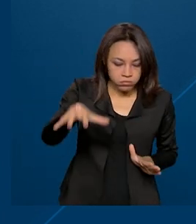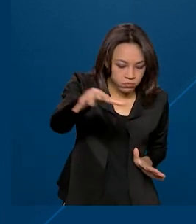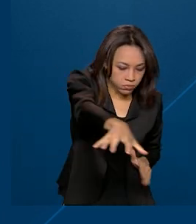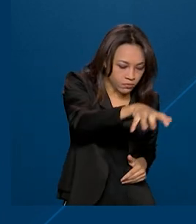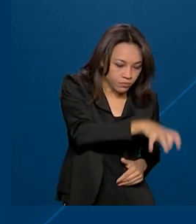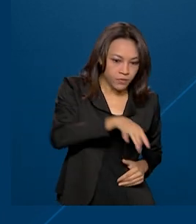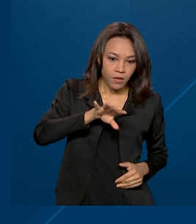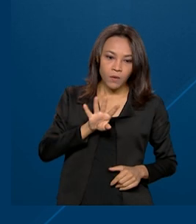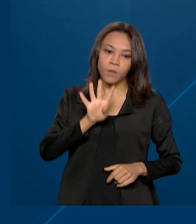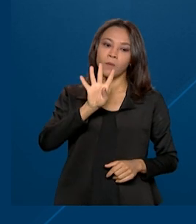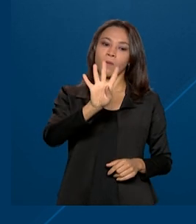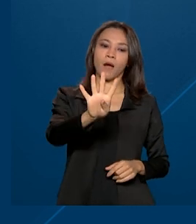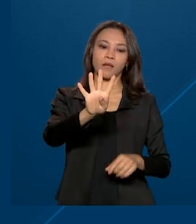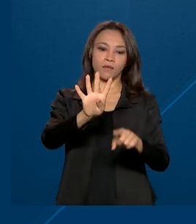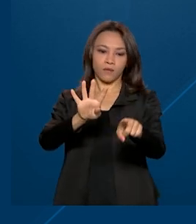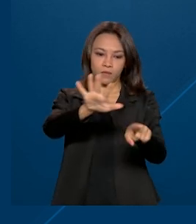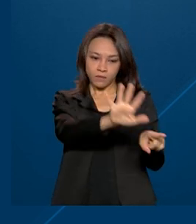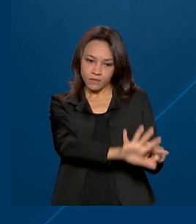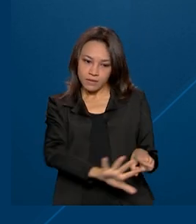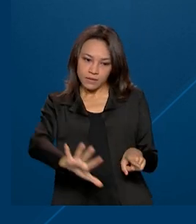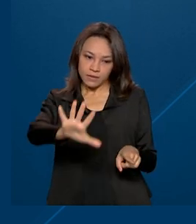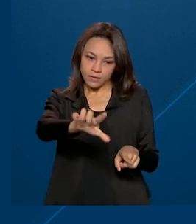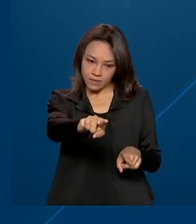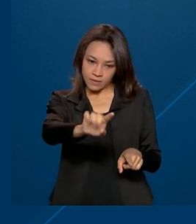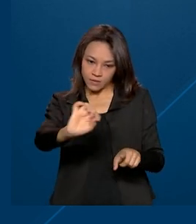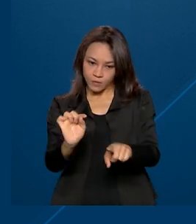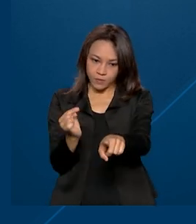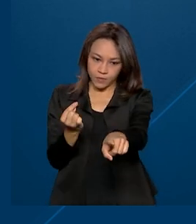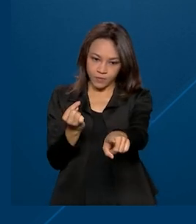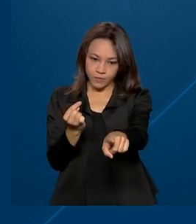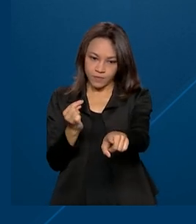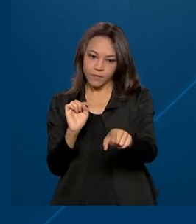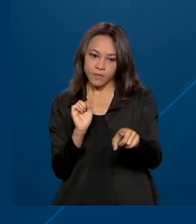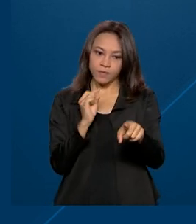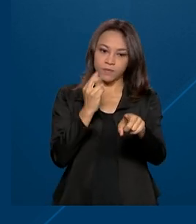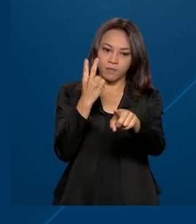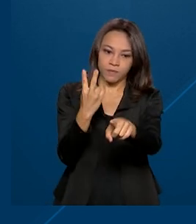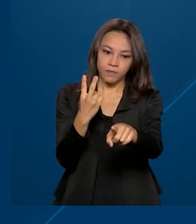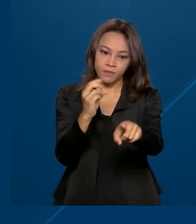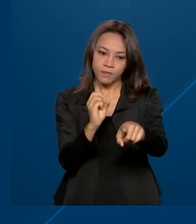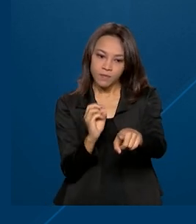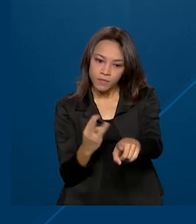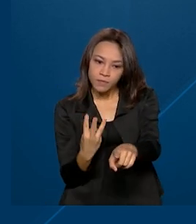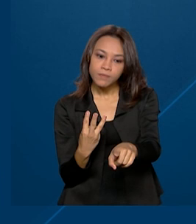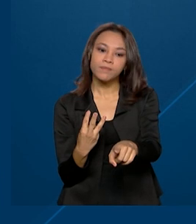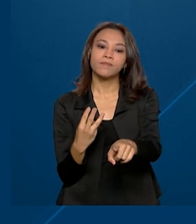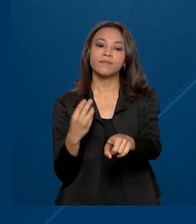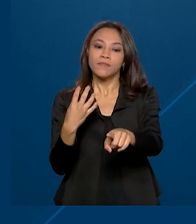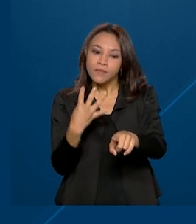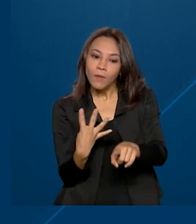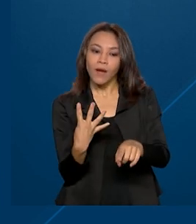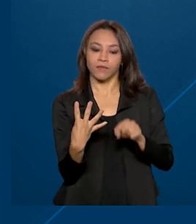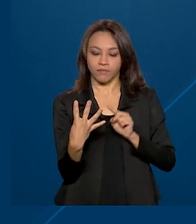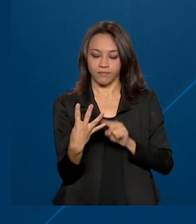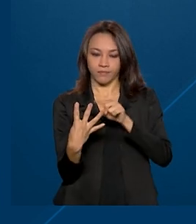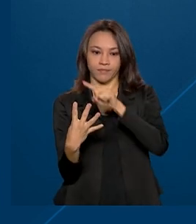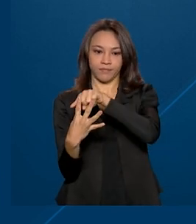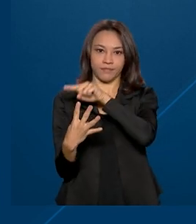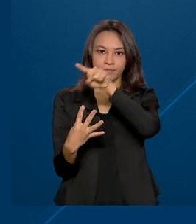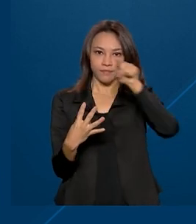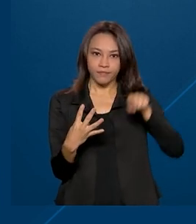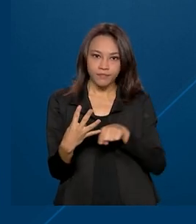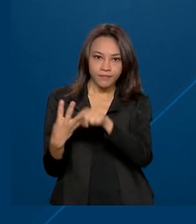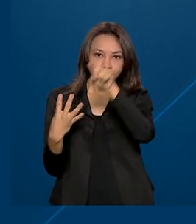de petróleo no pré-sal da bacia de Santos itapu Búzios a pool e sépia